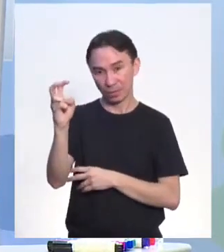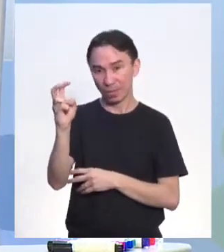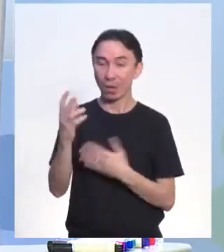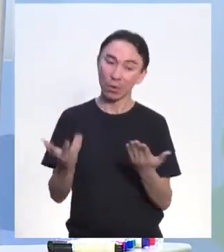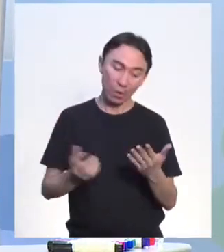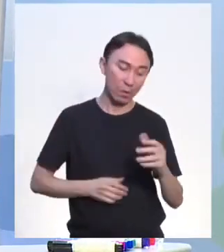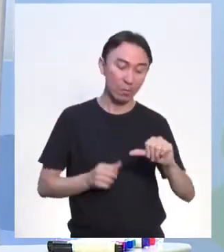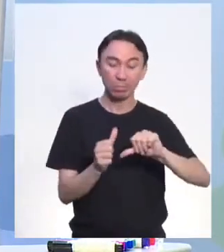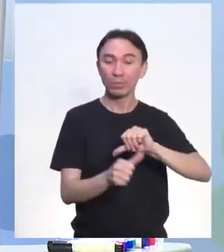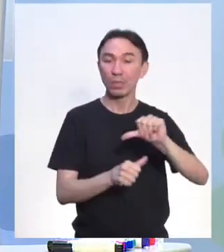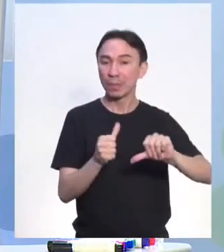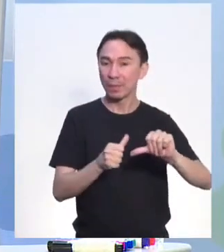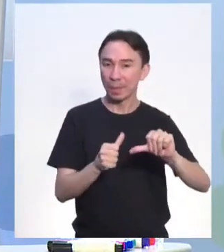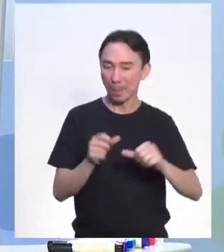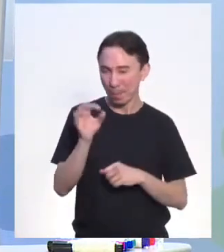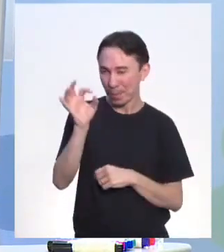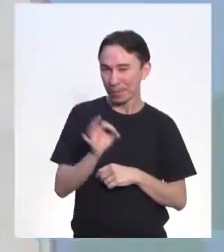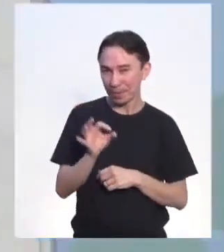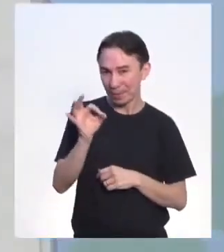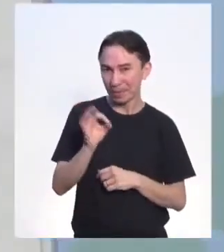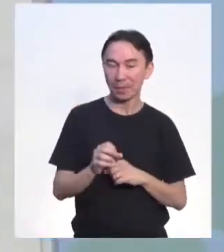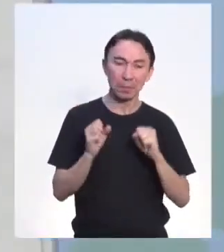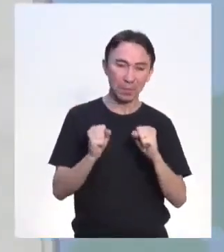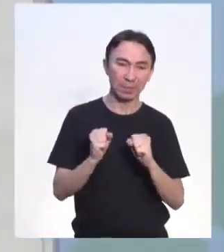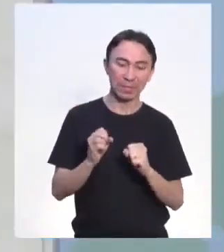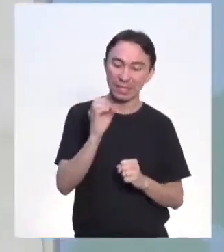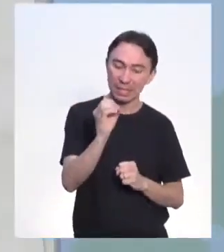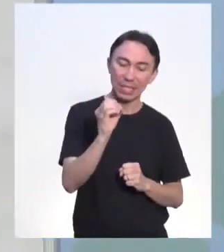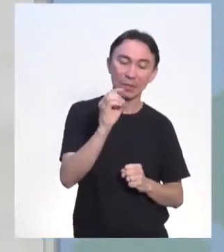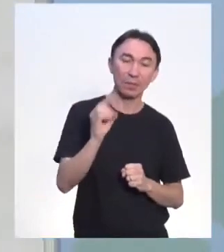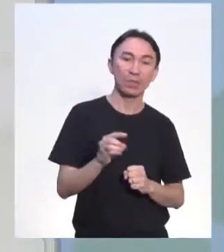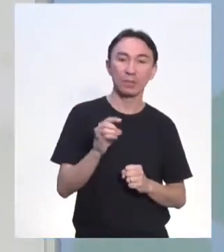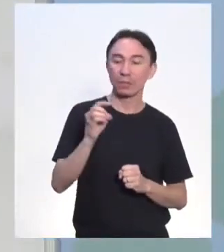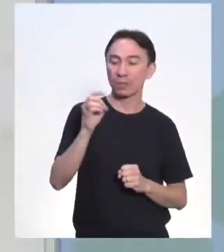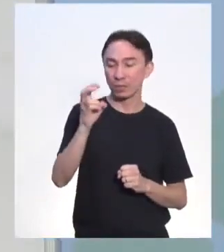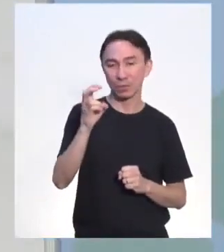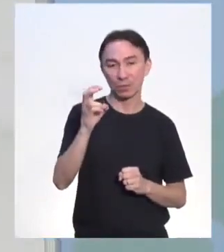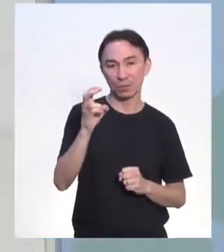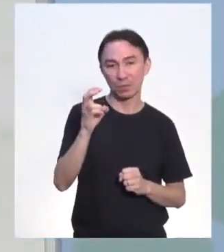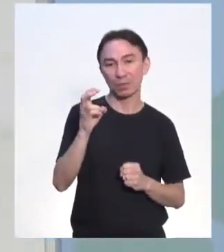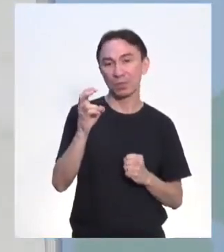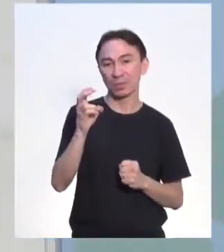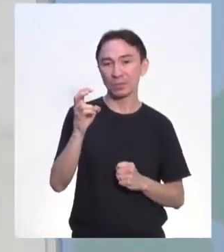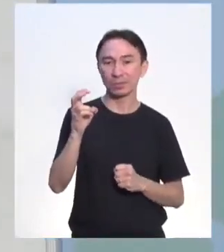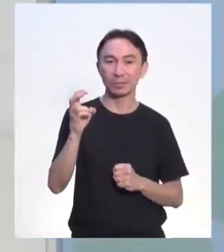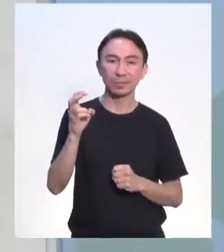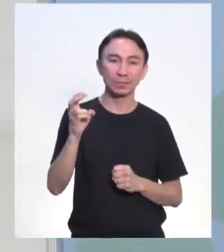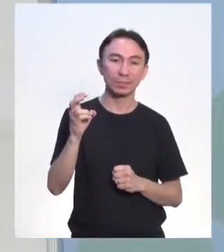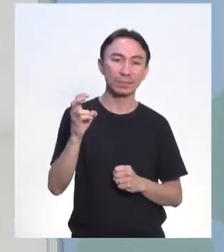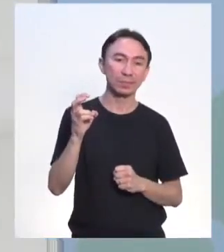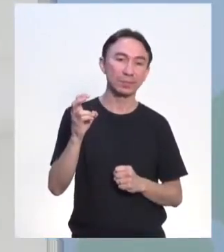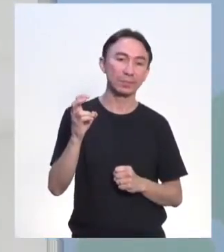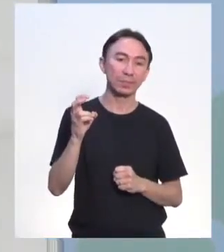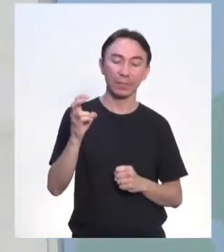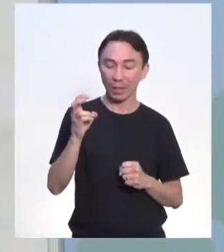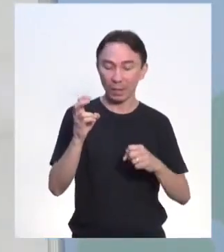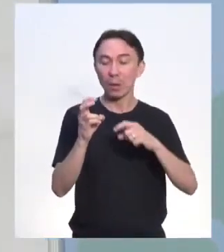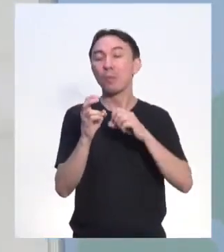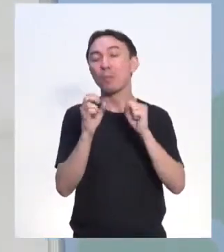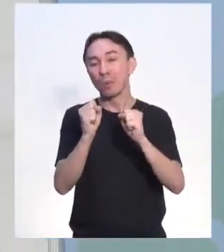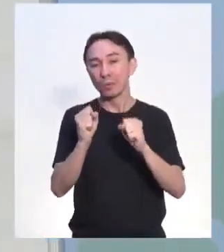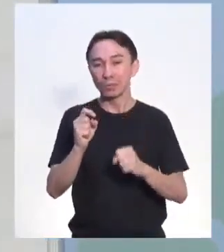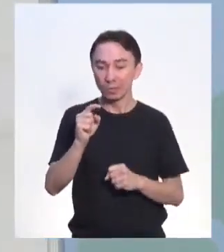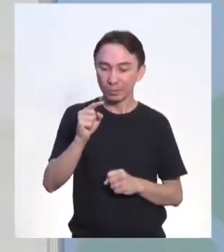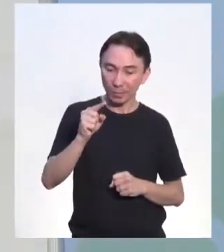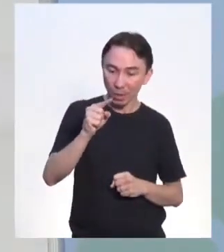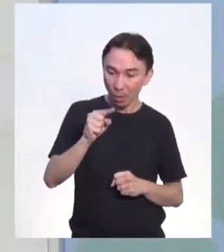igual. A gente pode vir do 0,5 e andar duas casas. Aí você fala, professora, mas só dá para andar uma. Como eu quero andar mais